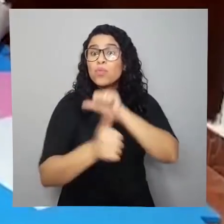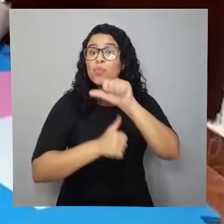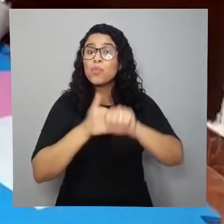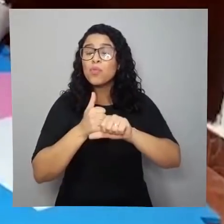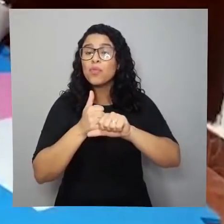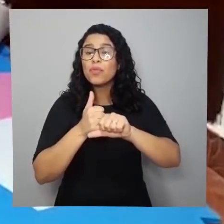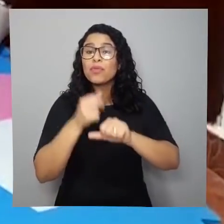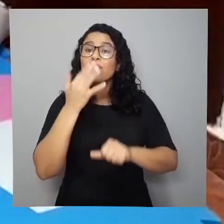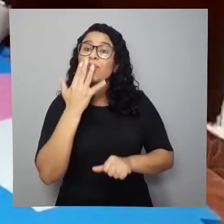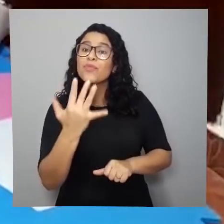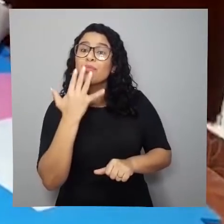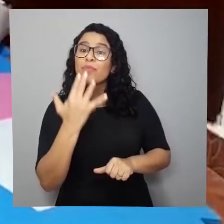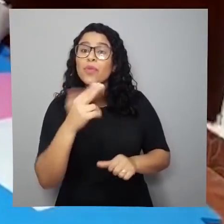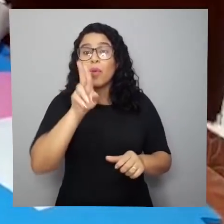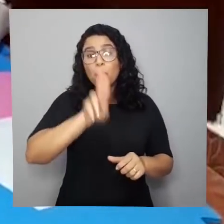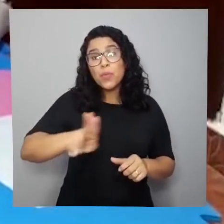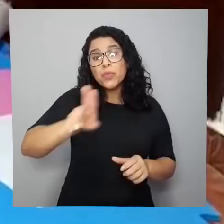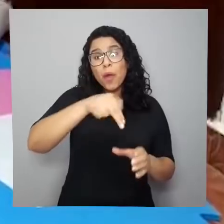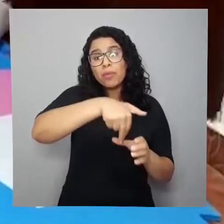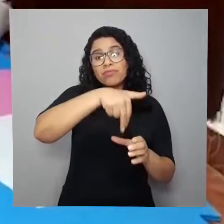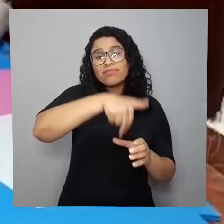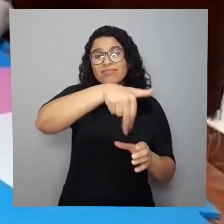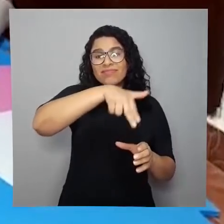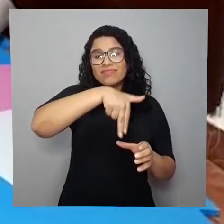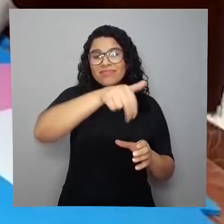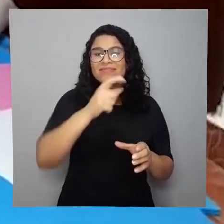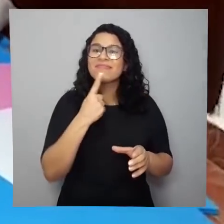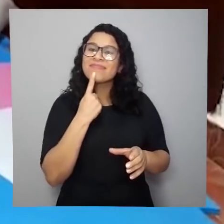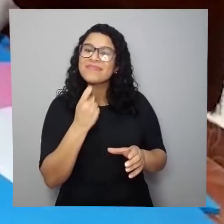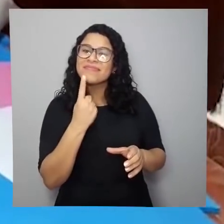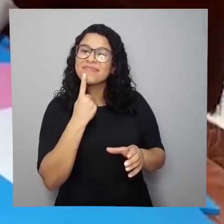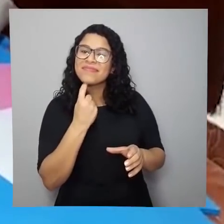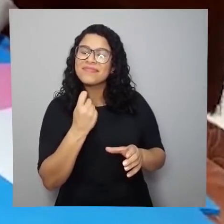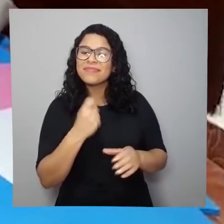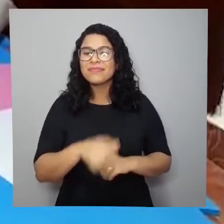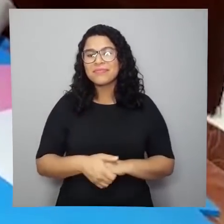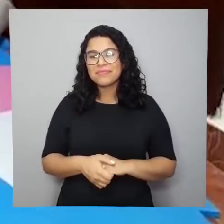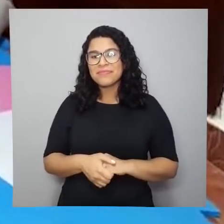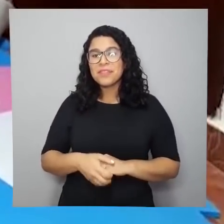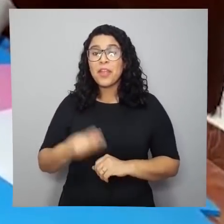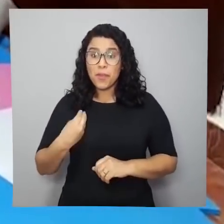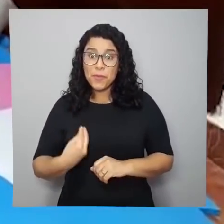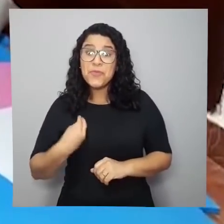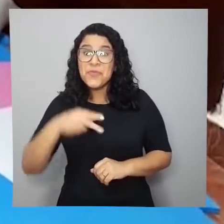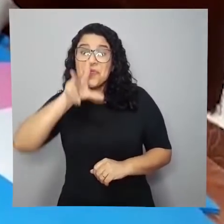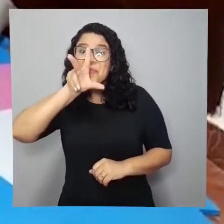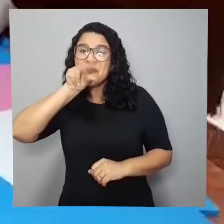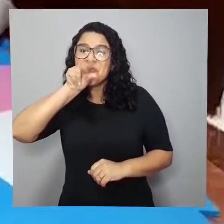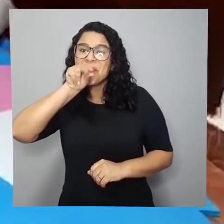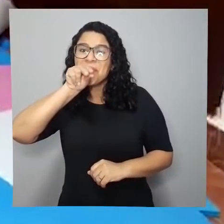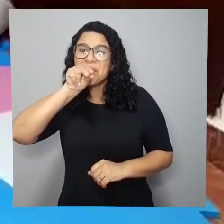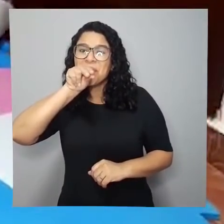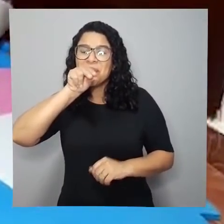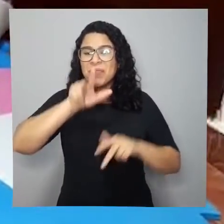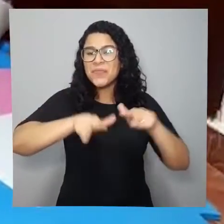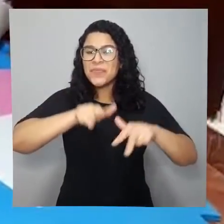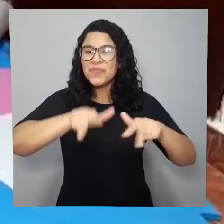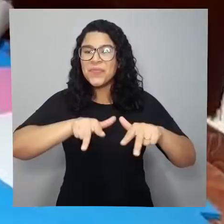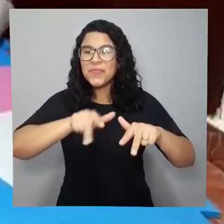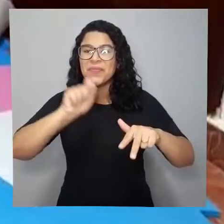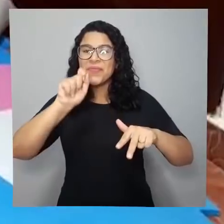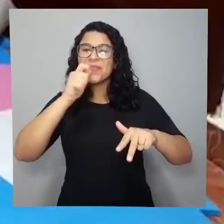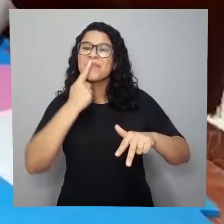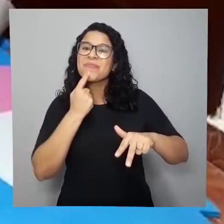Usou tinta vermelhinha e vermelho ele ficou. Viva o patinho vermelho, viva o